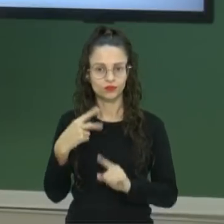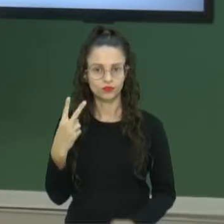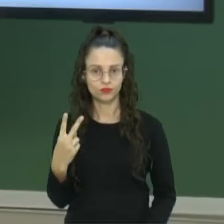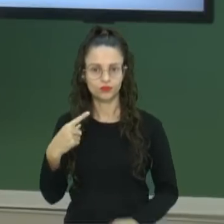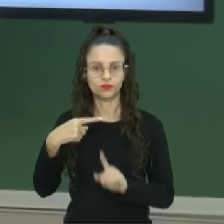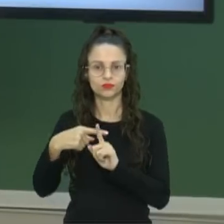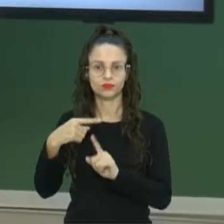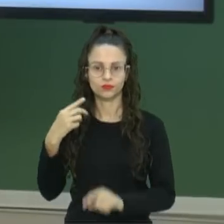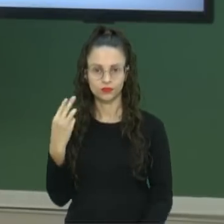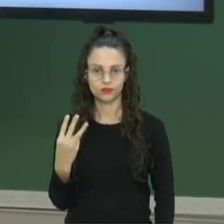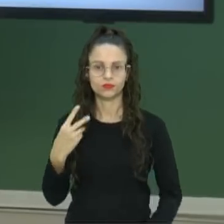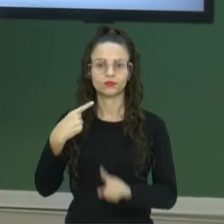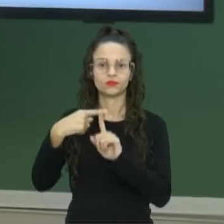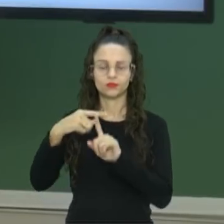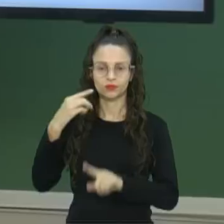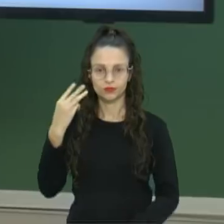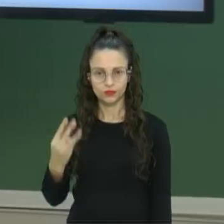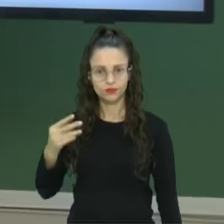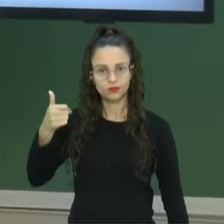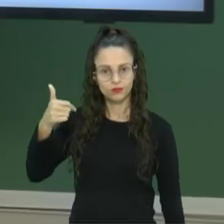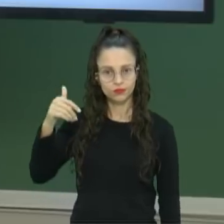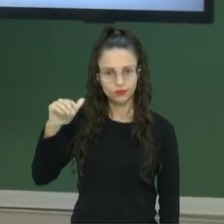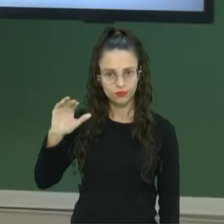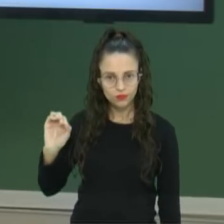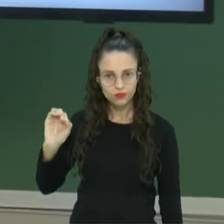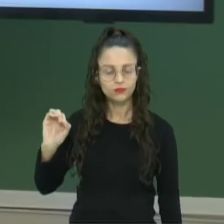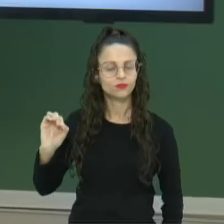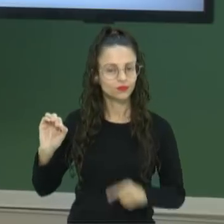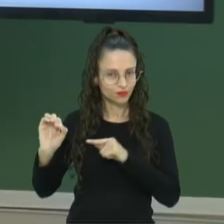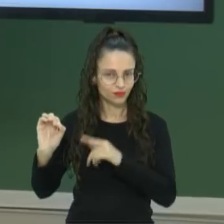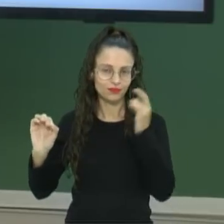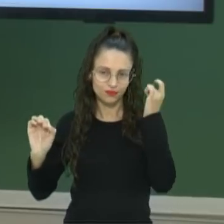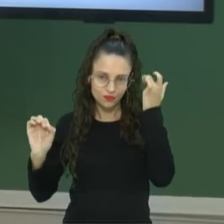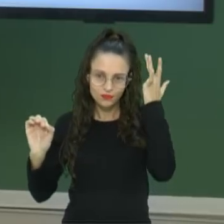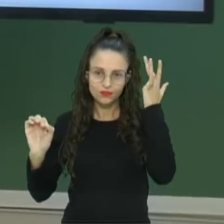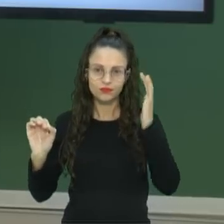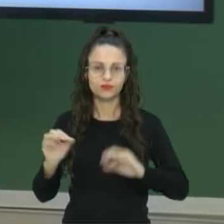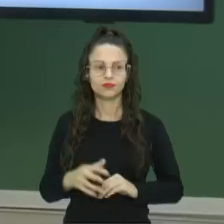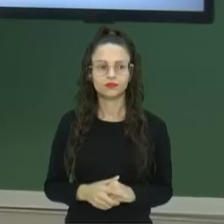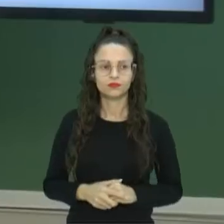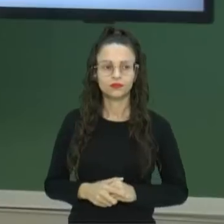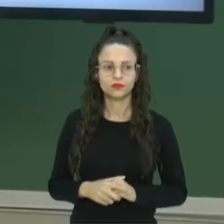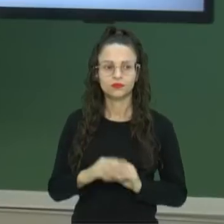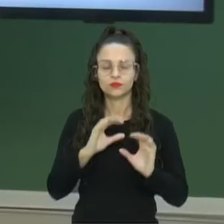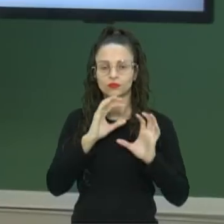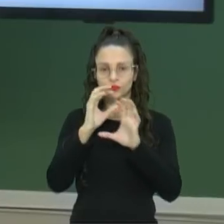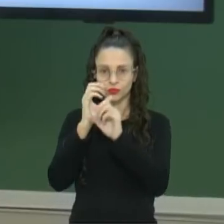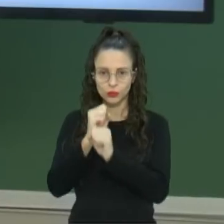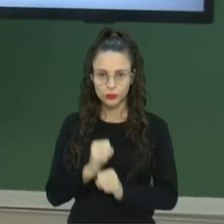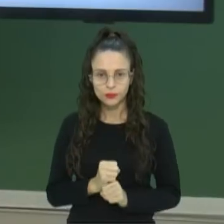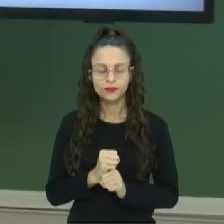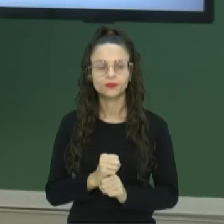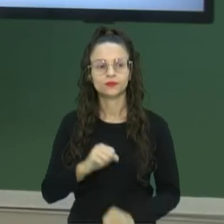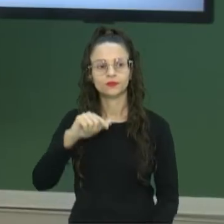mais 3. Deu 10. 10 para facilitar a nossa vida, né? Então, somando todos esses